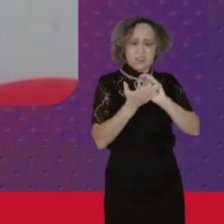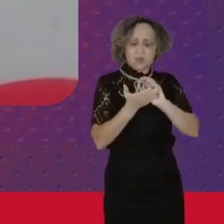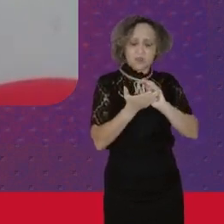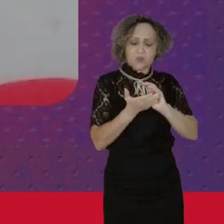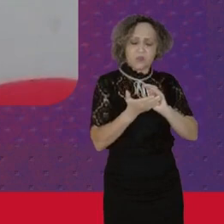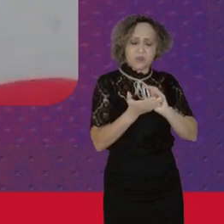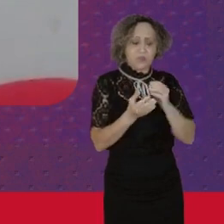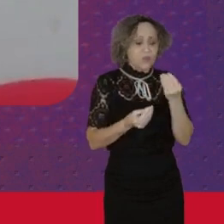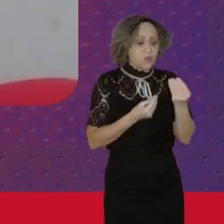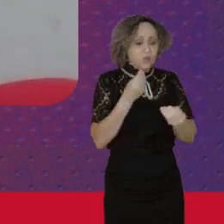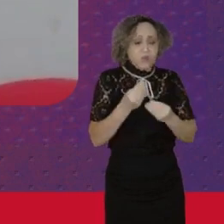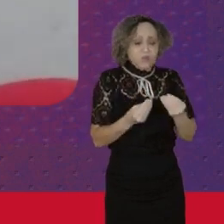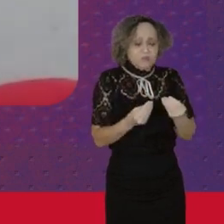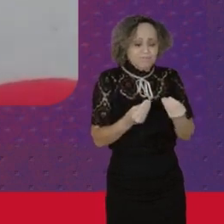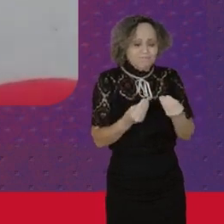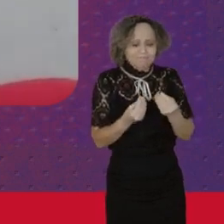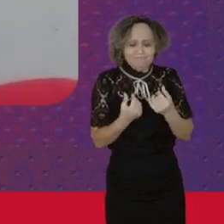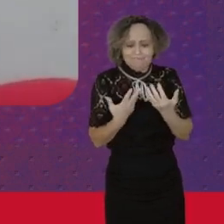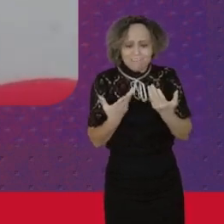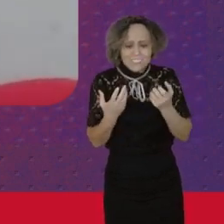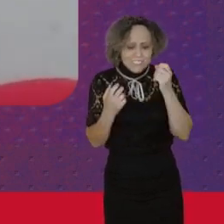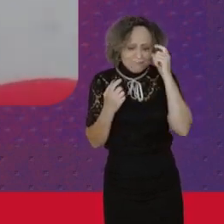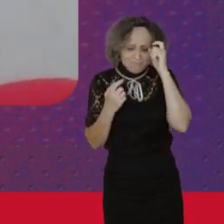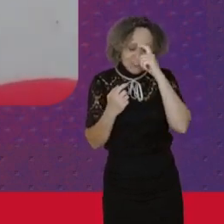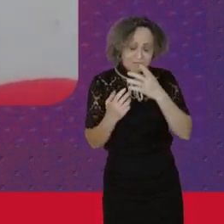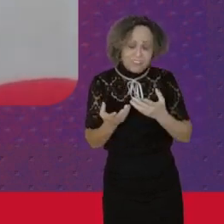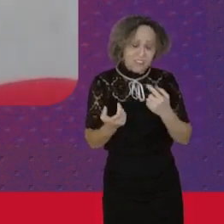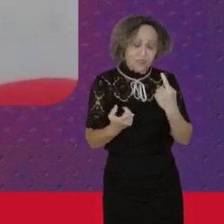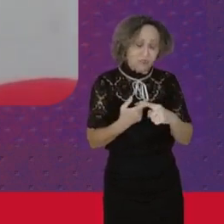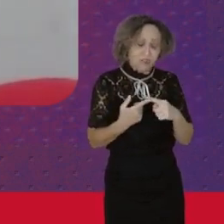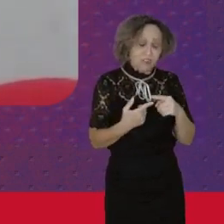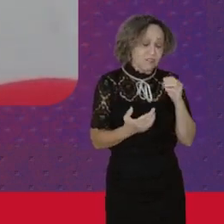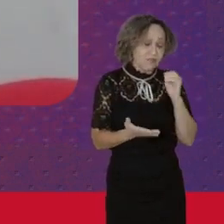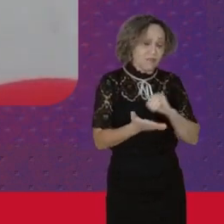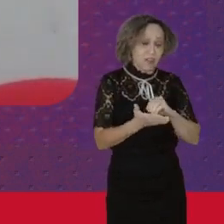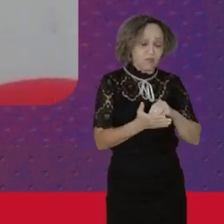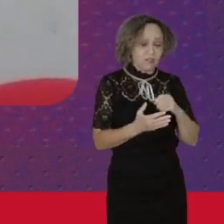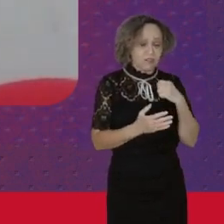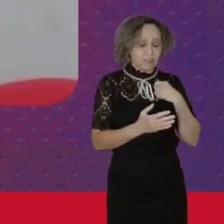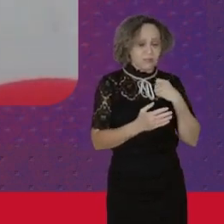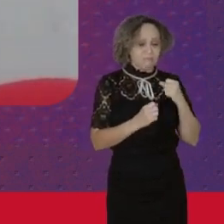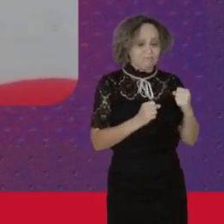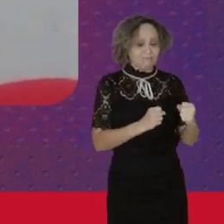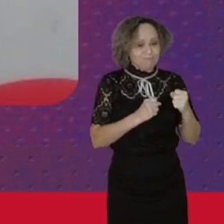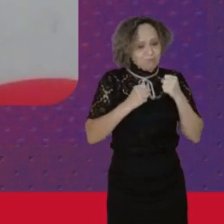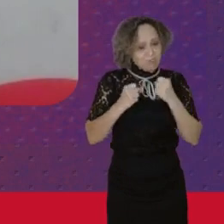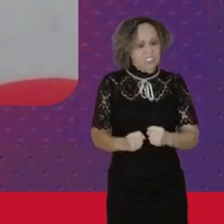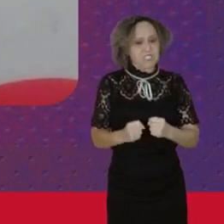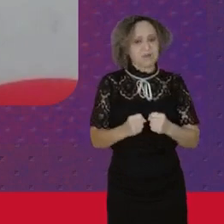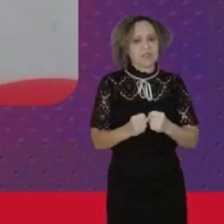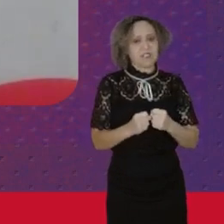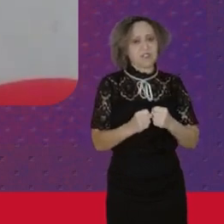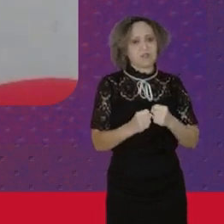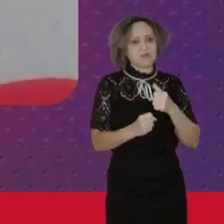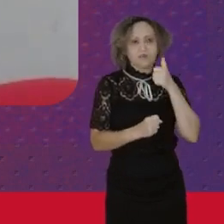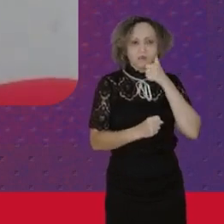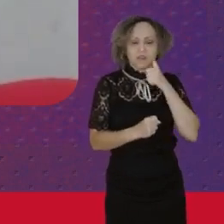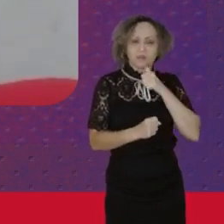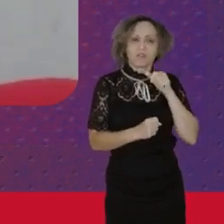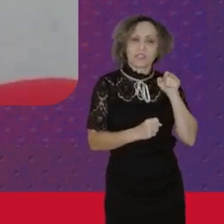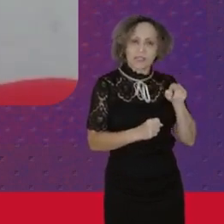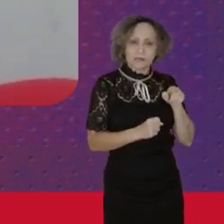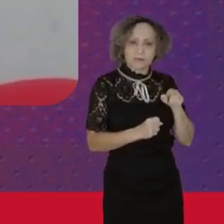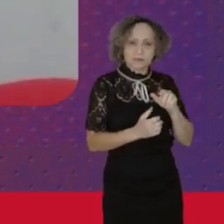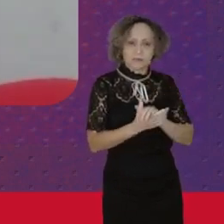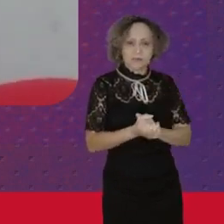feminino. É quase que difícil, assim. Então, e o que contribui muito para que a